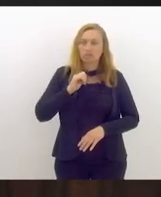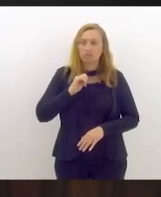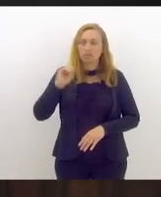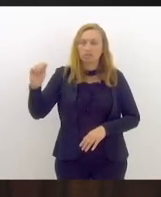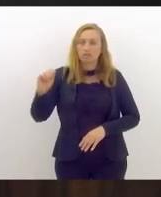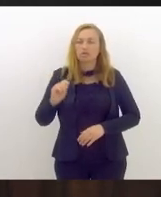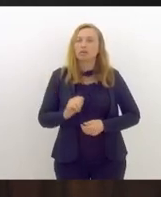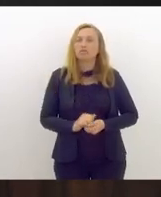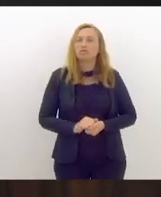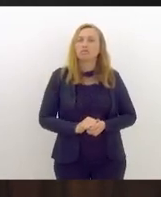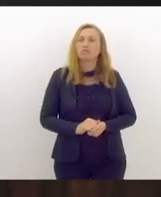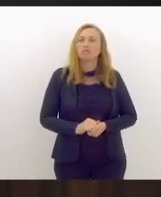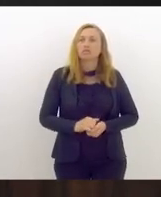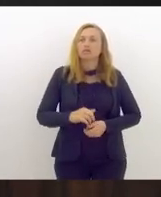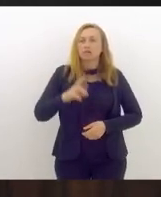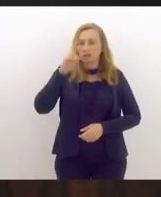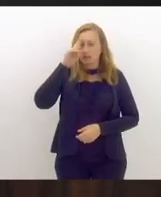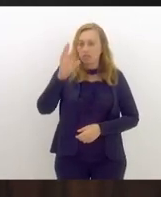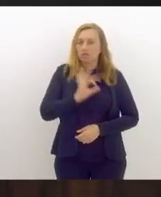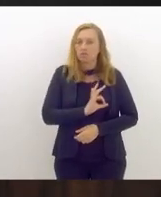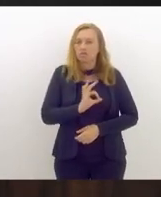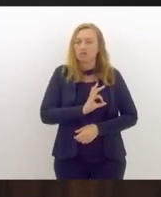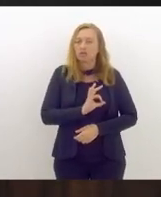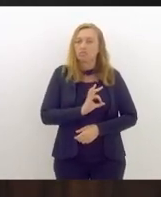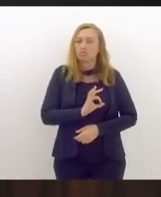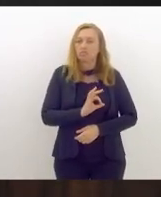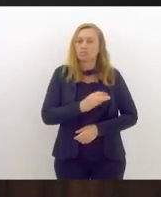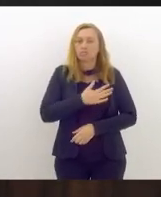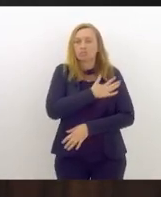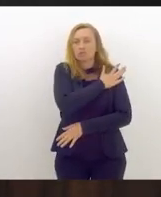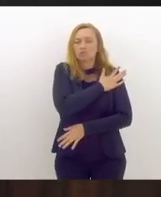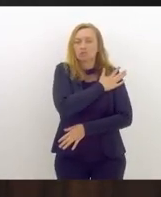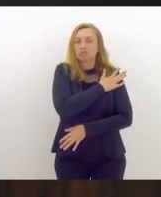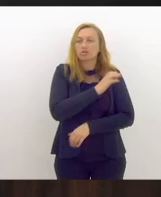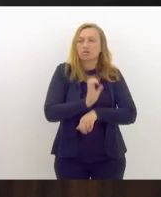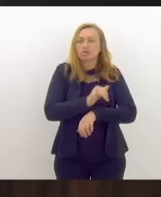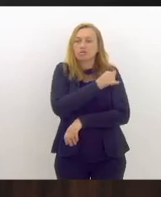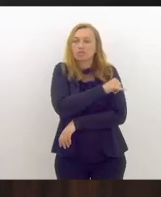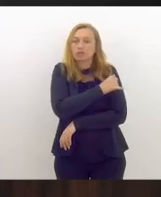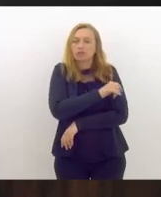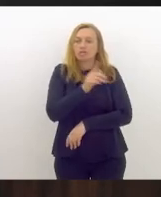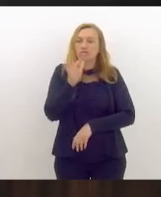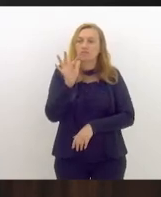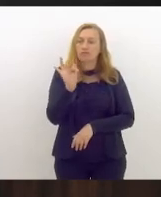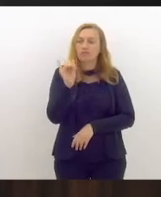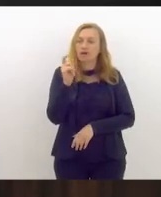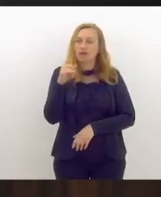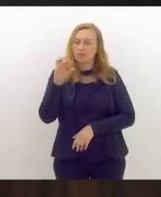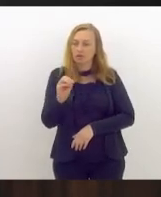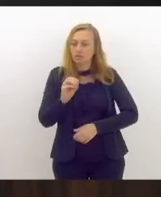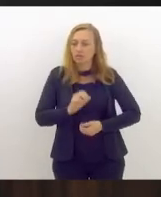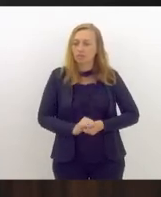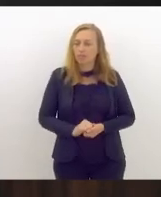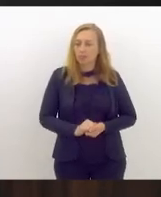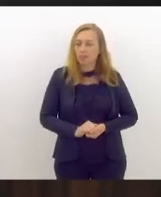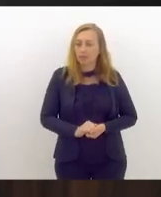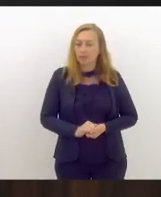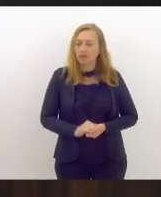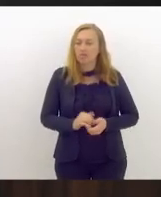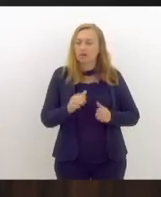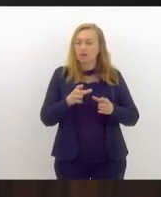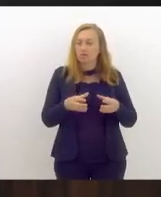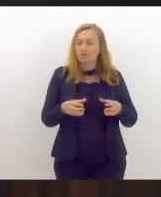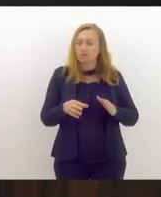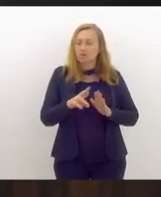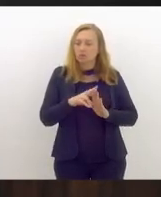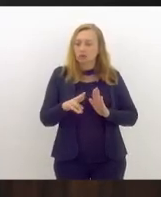respectivo diploma ao segundo sargento da Polícia Militar do Estado do Rio de Janeiro, o senhor Fábio de Sá Pereira. Parecida à Comissão de